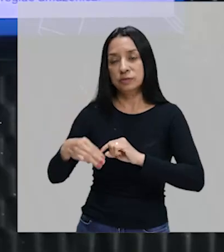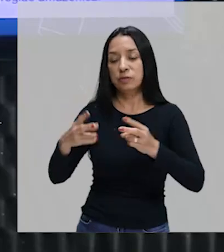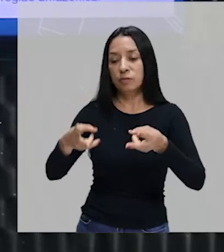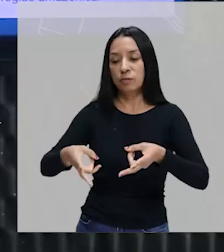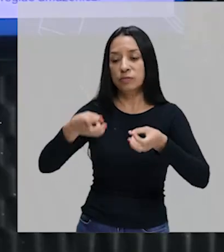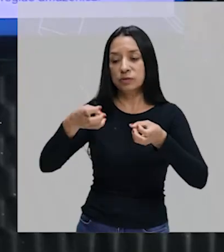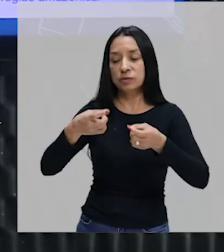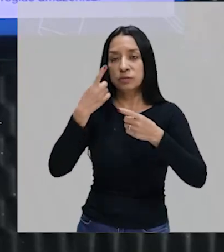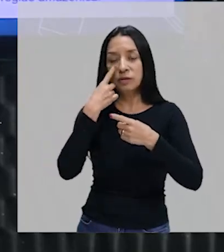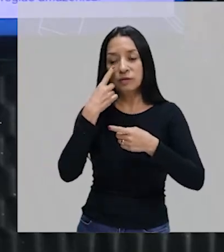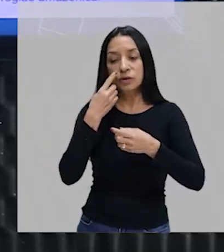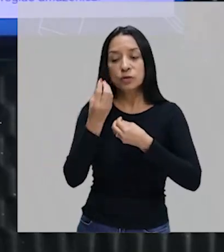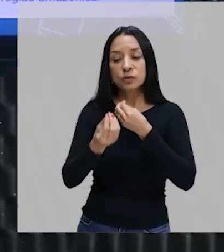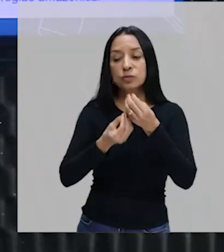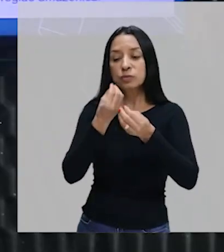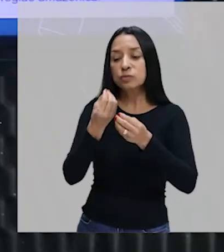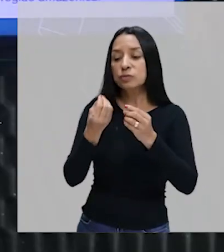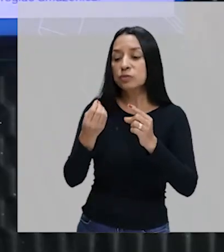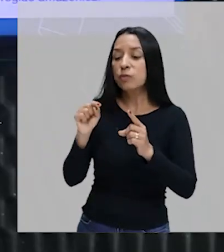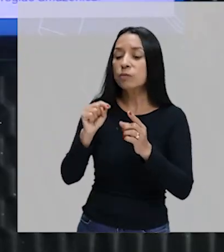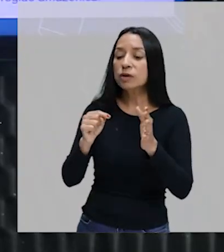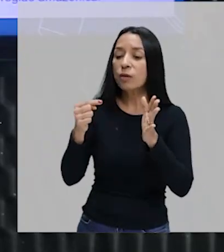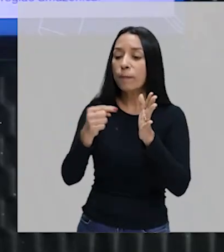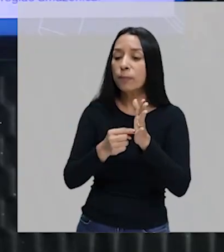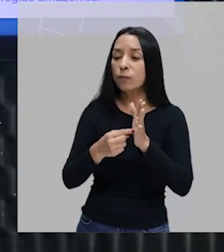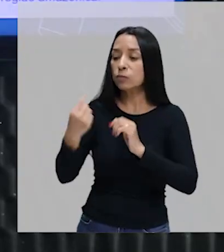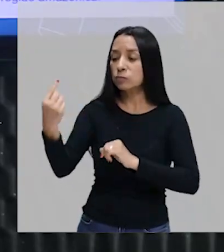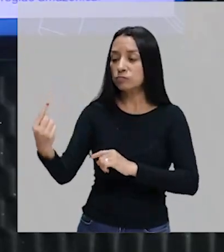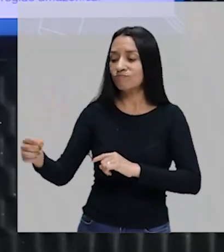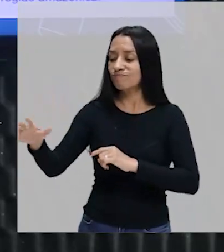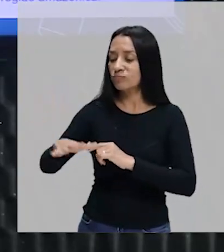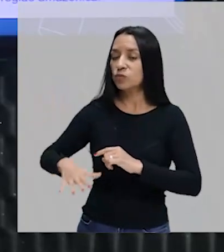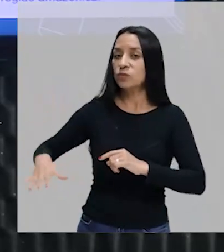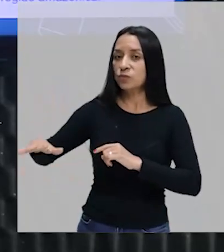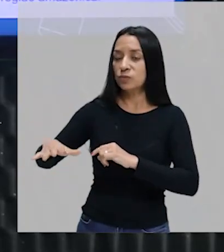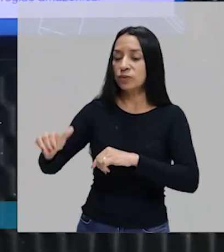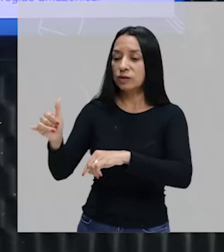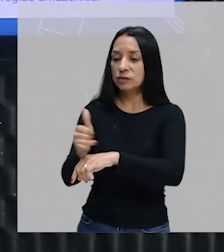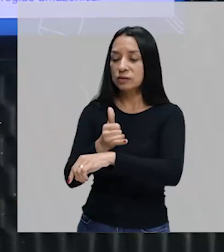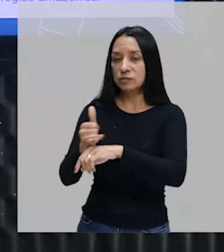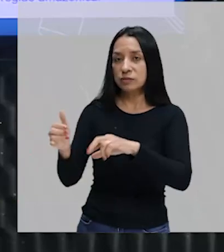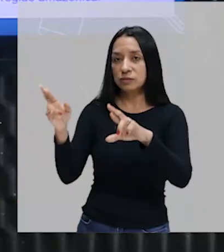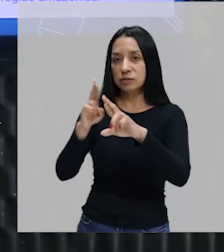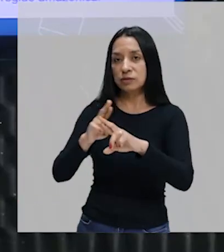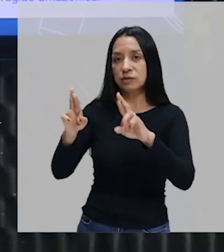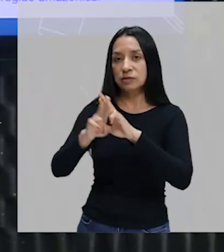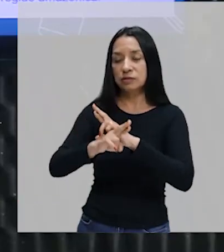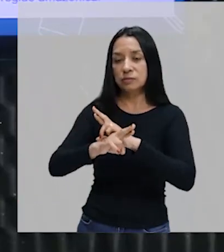é visto muito mais como um ponto estratégico, principalmente em relação à região amazônica.